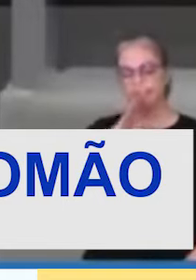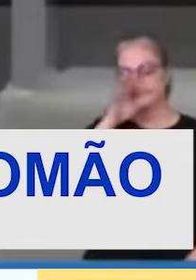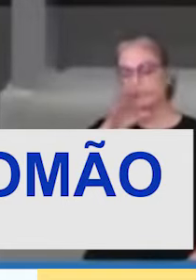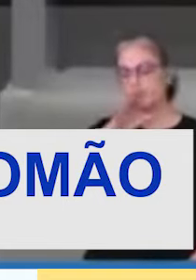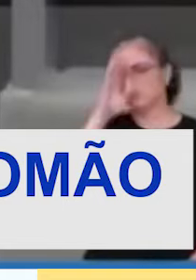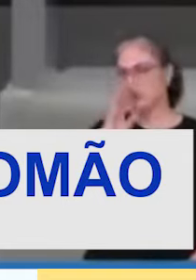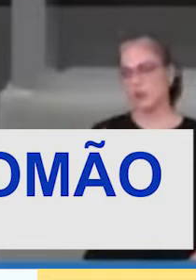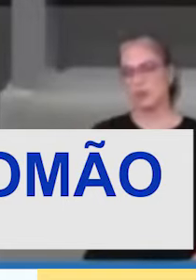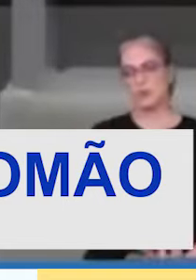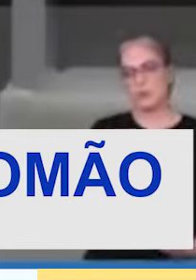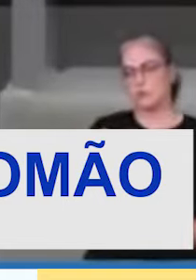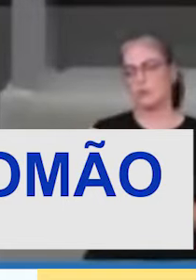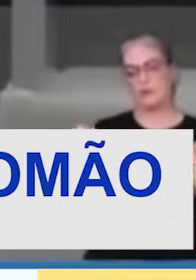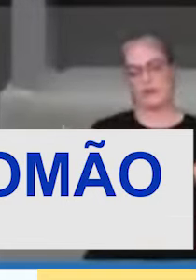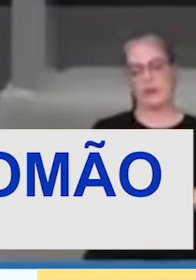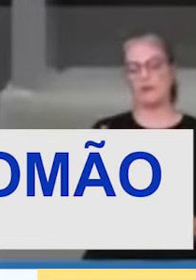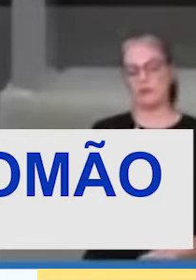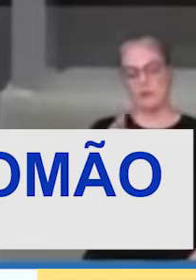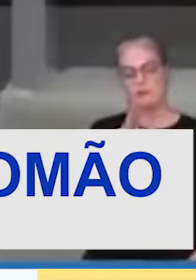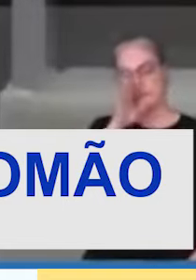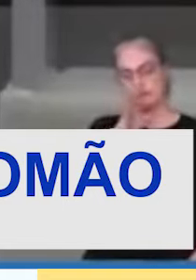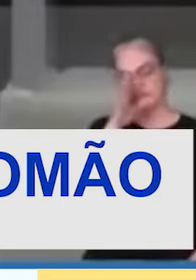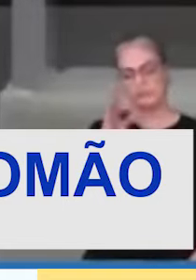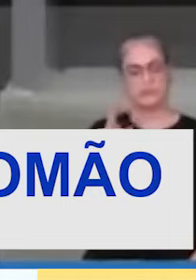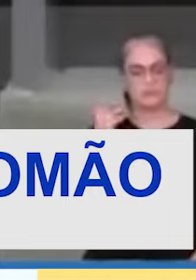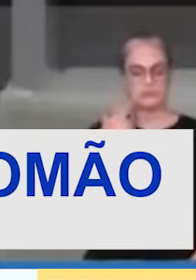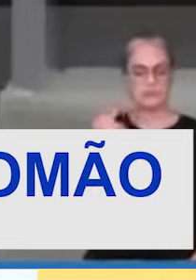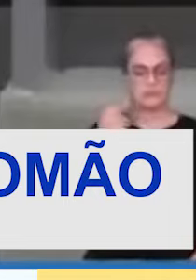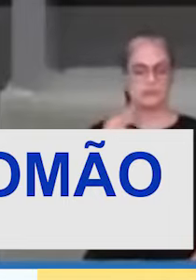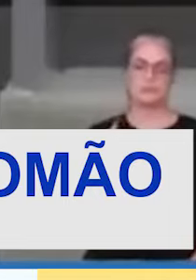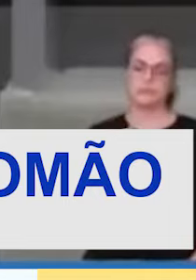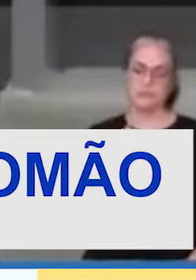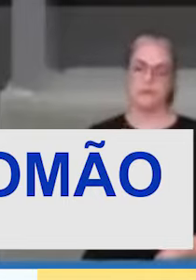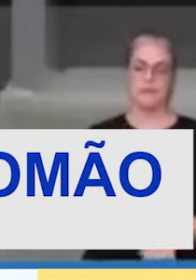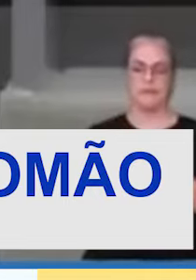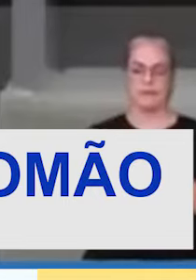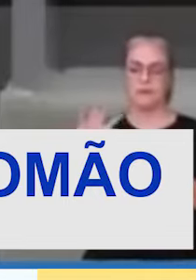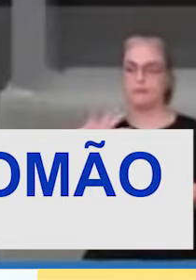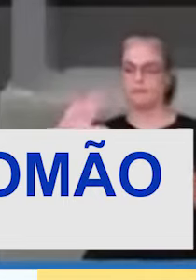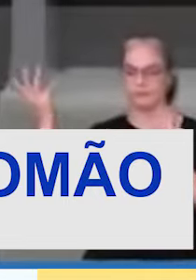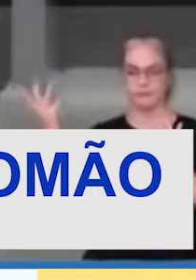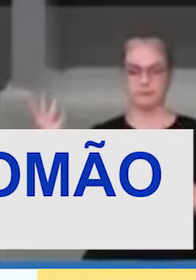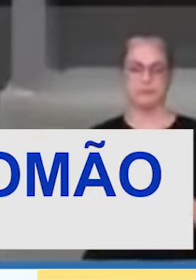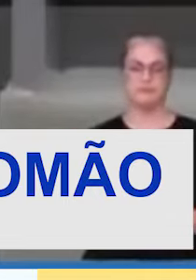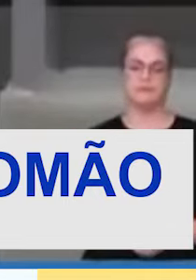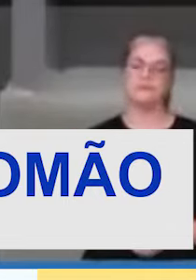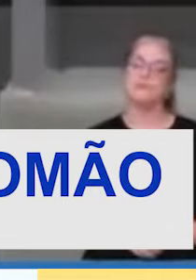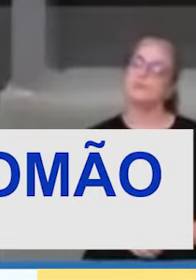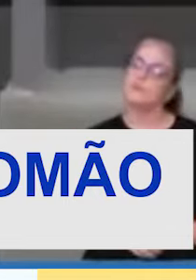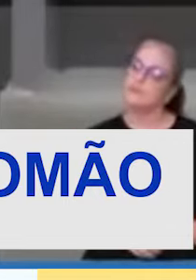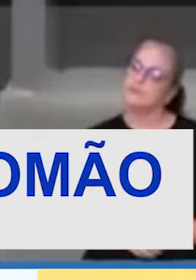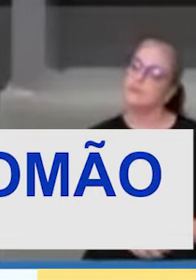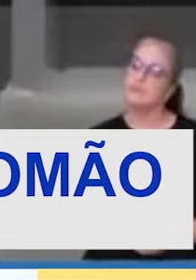sim. Como todo movimento está sujeito a sair do controle muitas vezes.